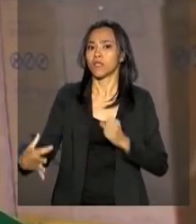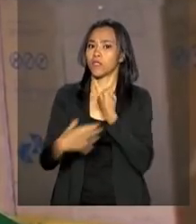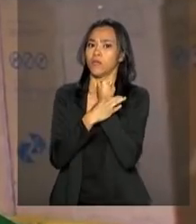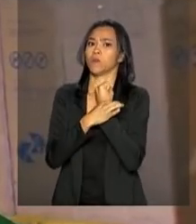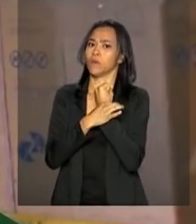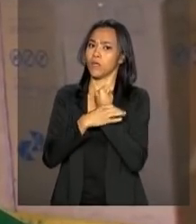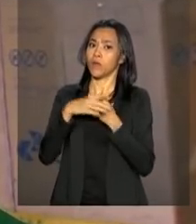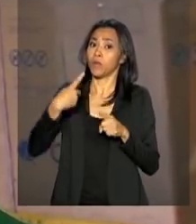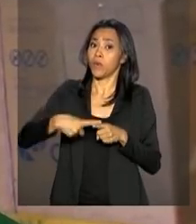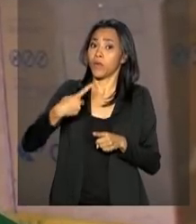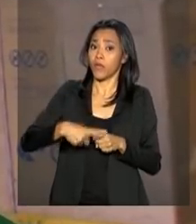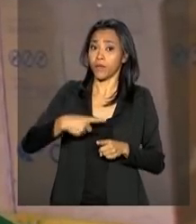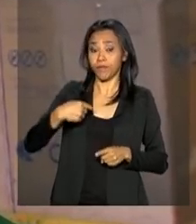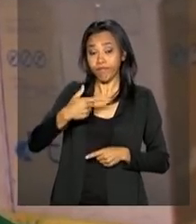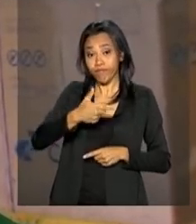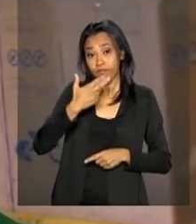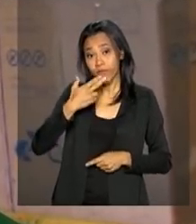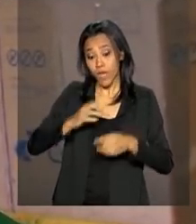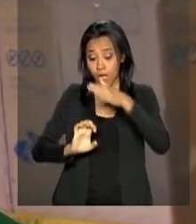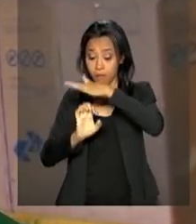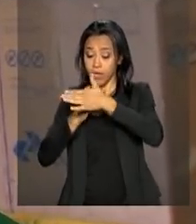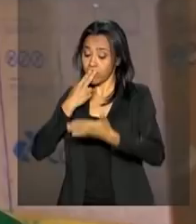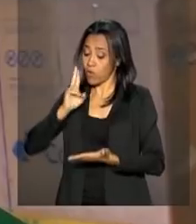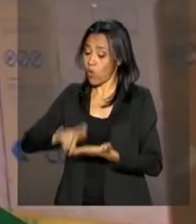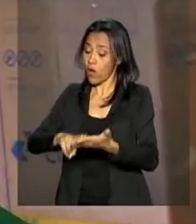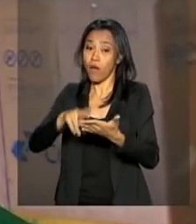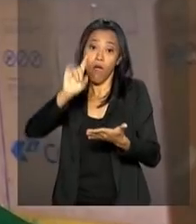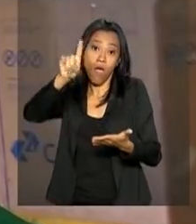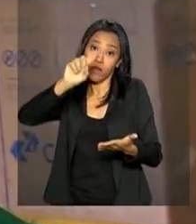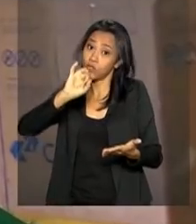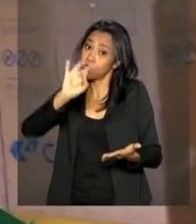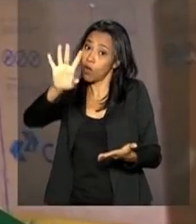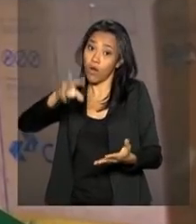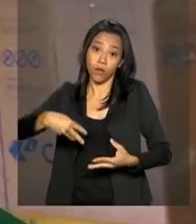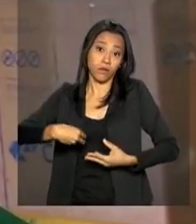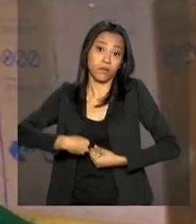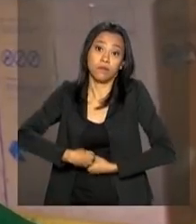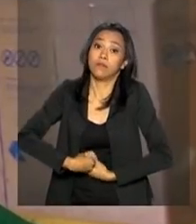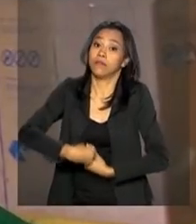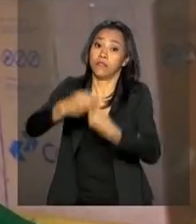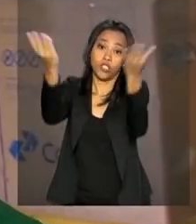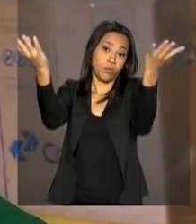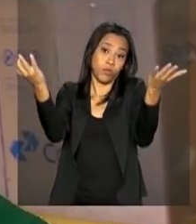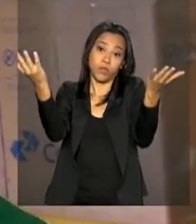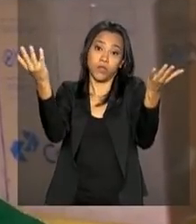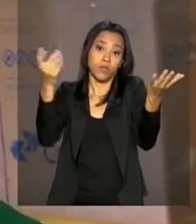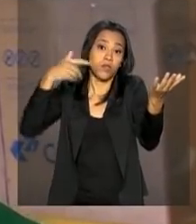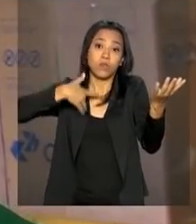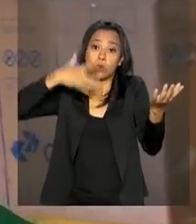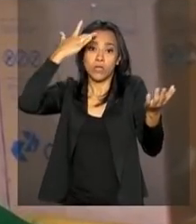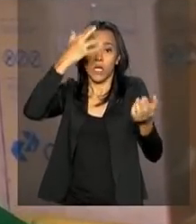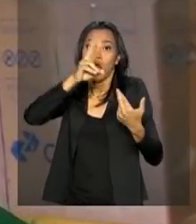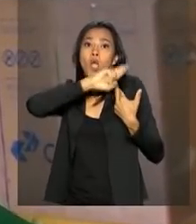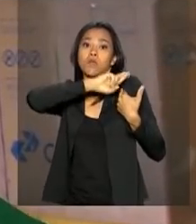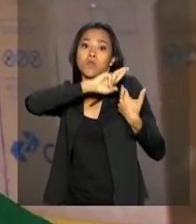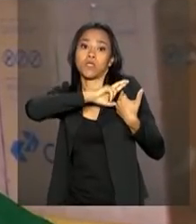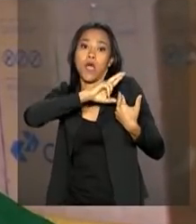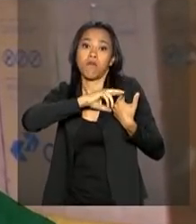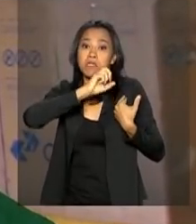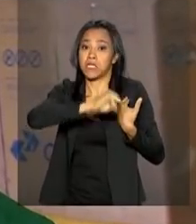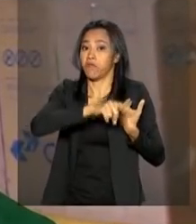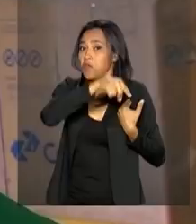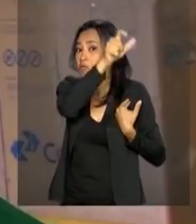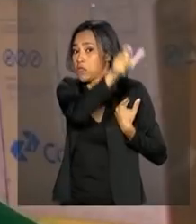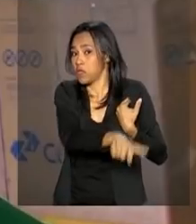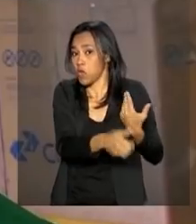segura, porque o papel do correio, na verdade, é entregar aquilo que foi postado. A gente não tem como se responsabilizar se